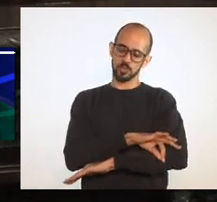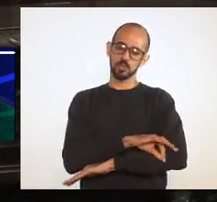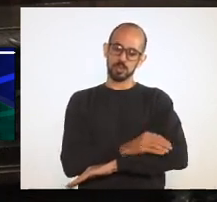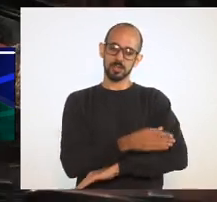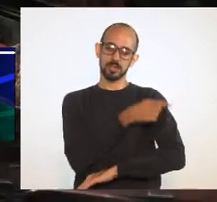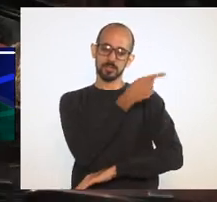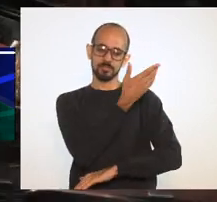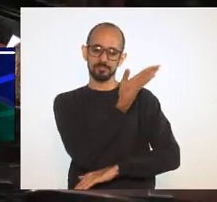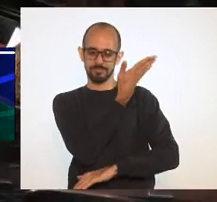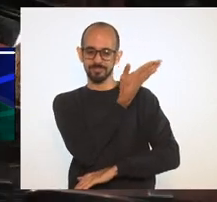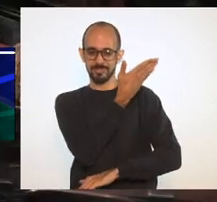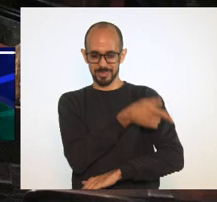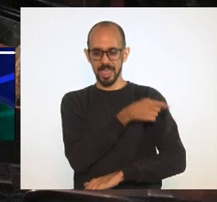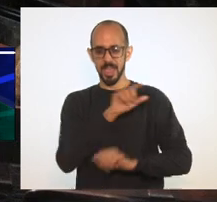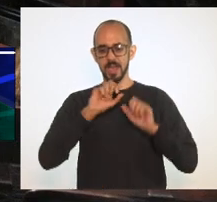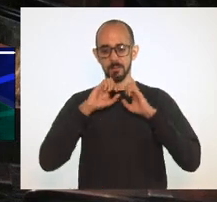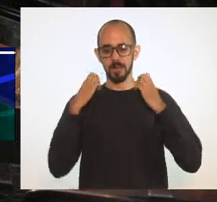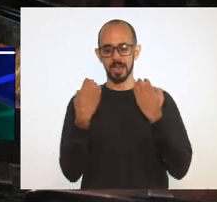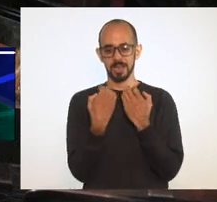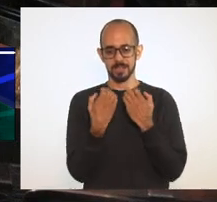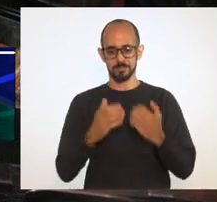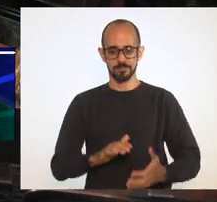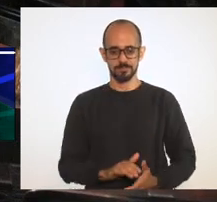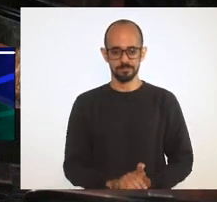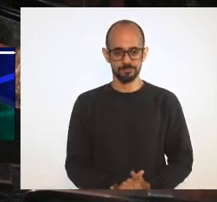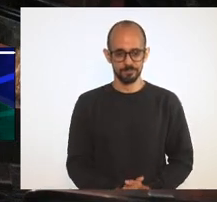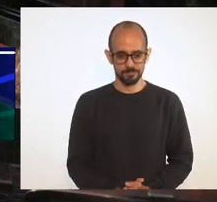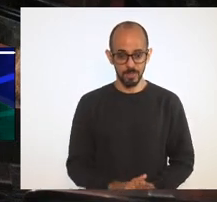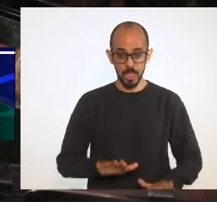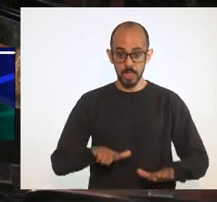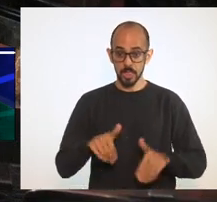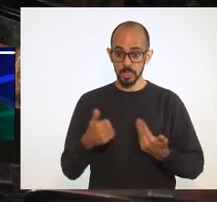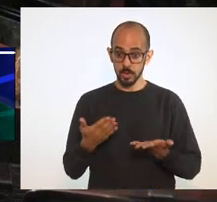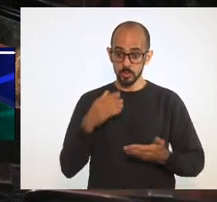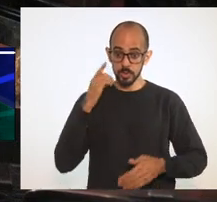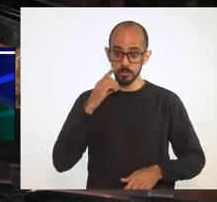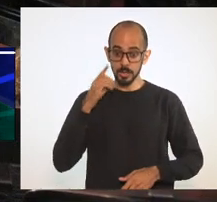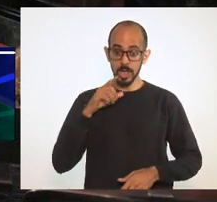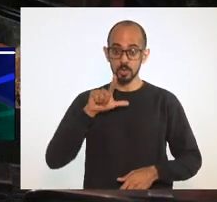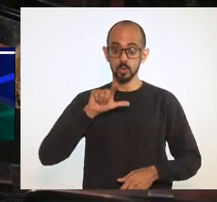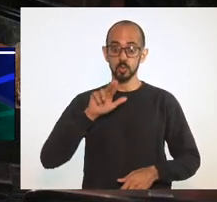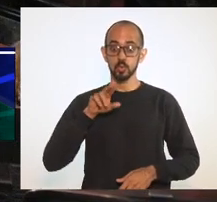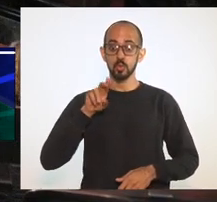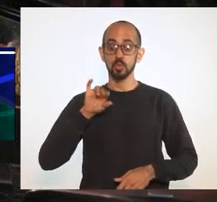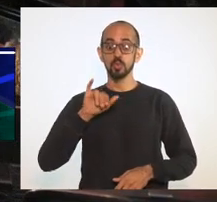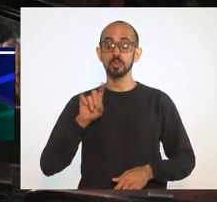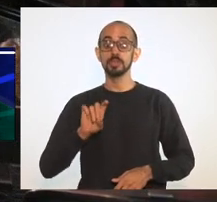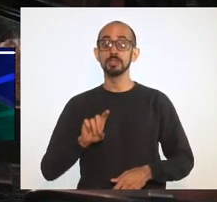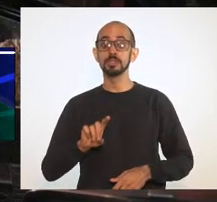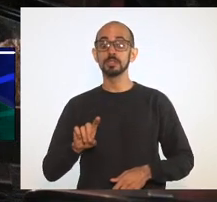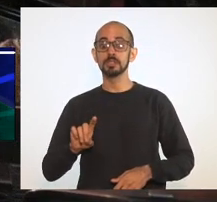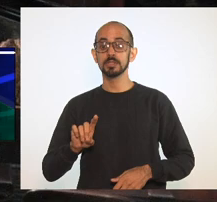uma parte, deputado Márcio. Márcio? Sim, deputado Luiz Paulo. É só para lembrar que aqui, e